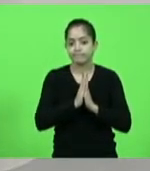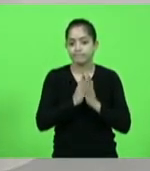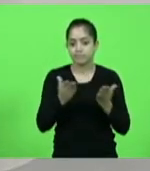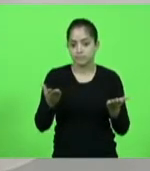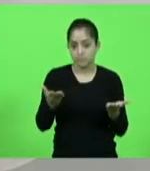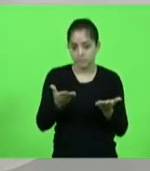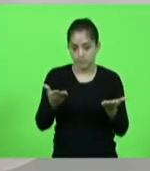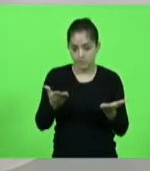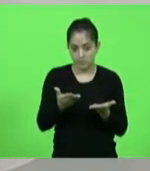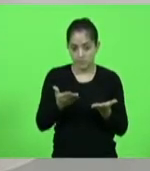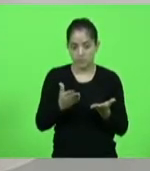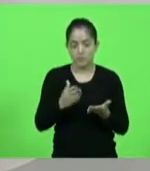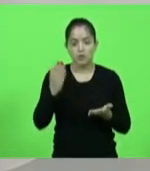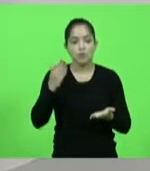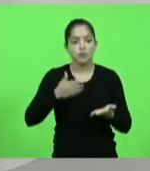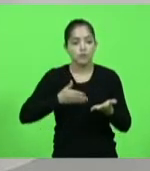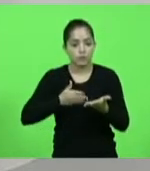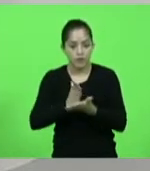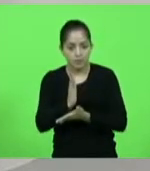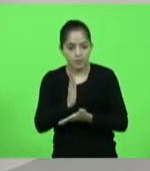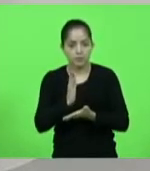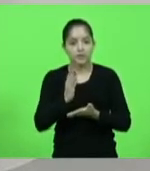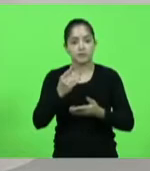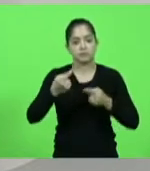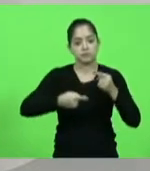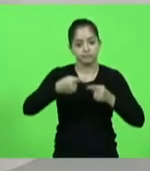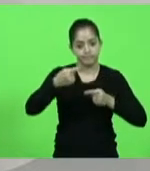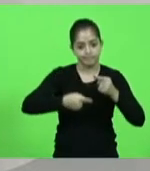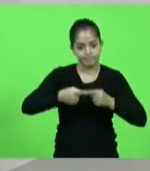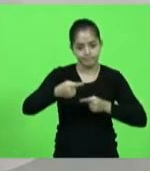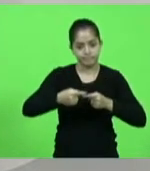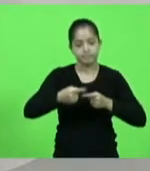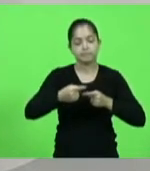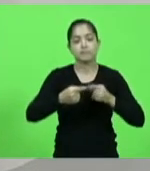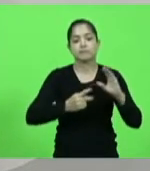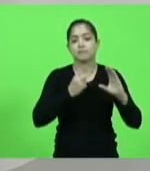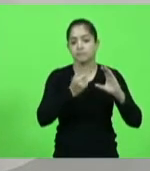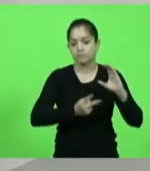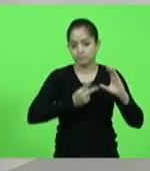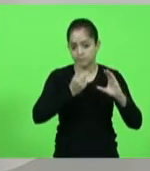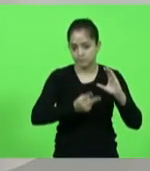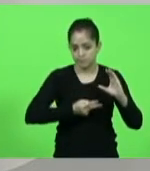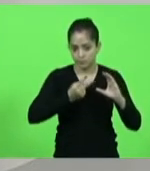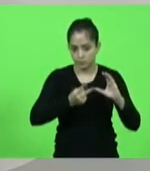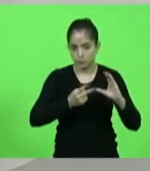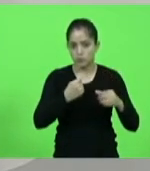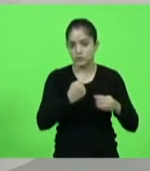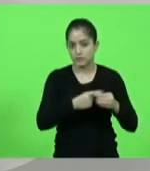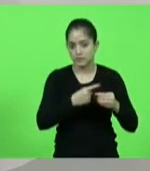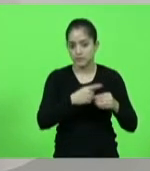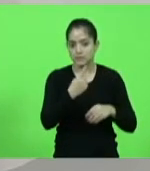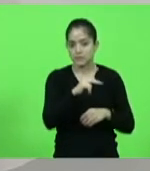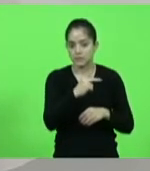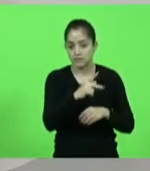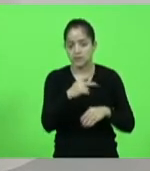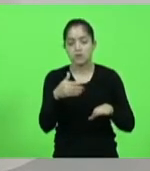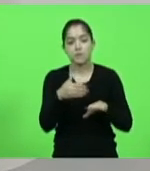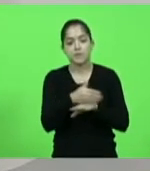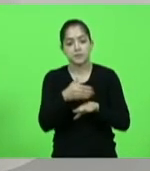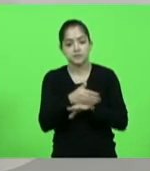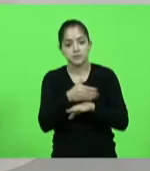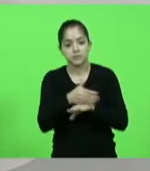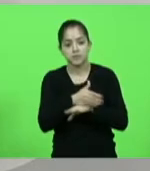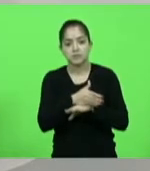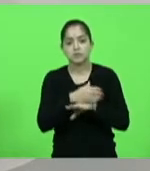Esse pedido foi aprovado e discutido na Câmara de Vereadores de Canoinhas, com participação unânime da